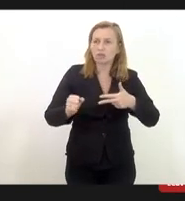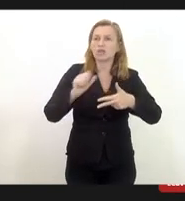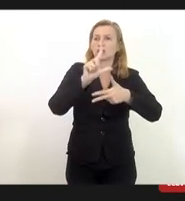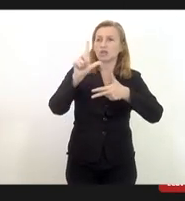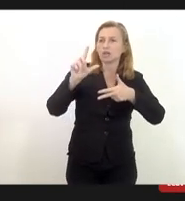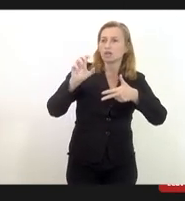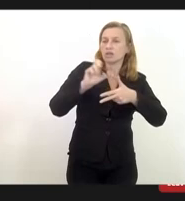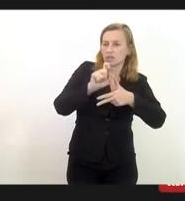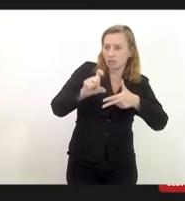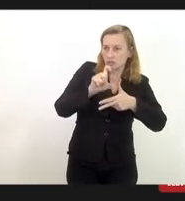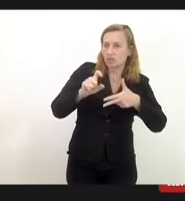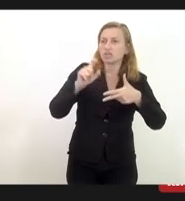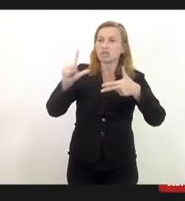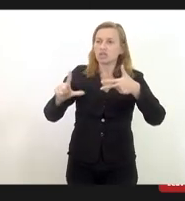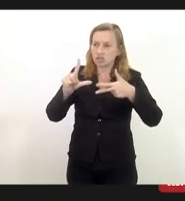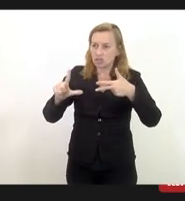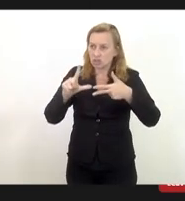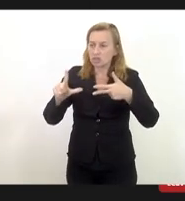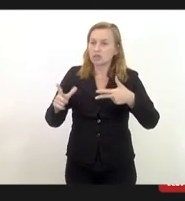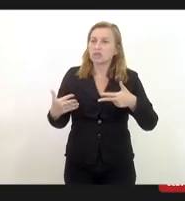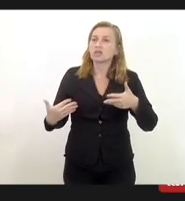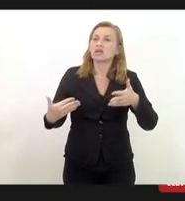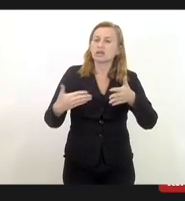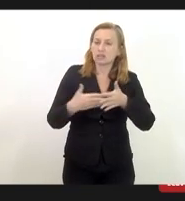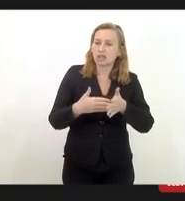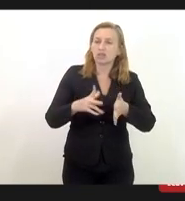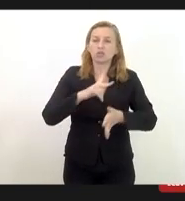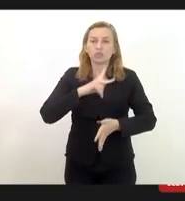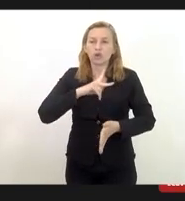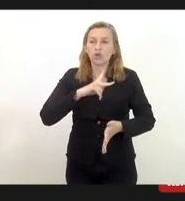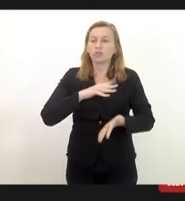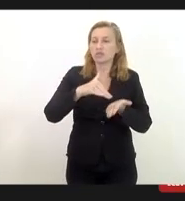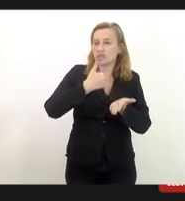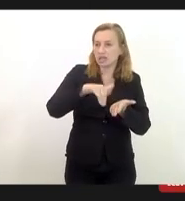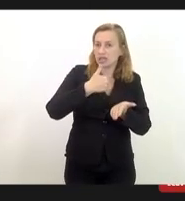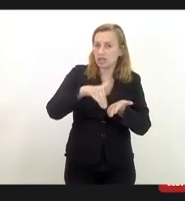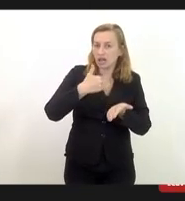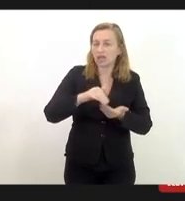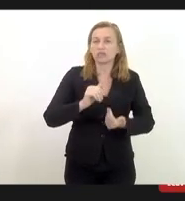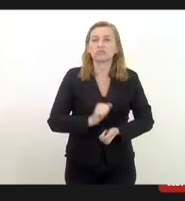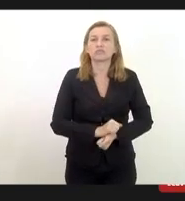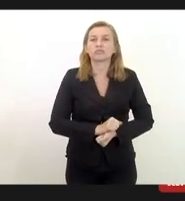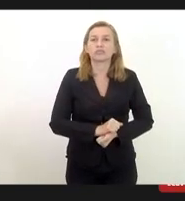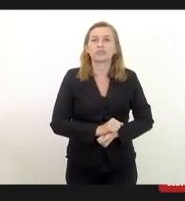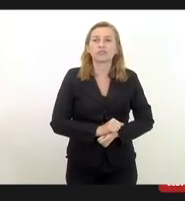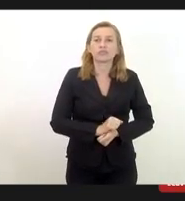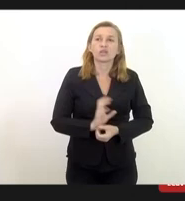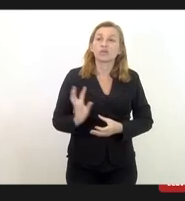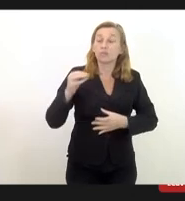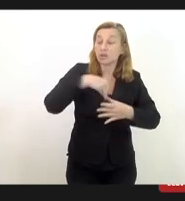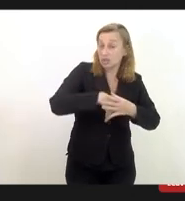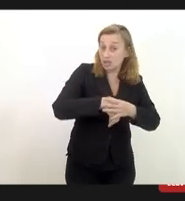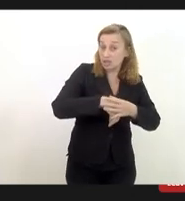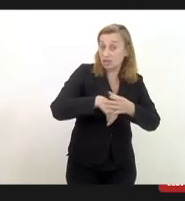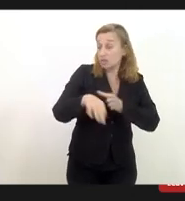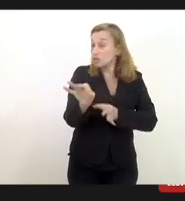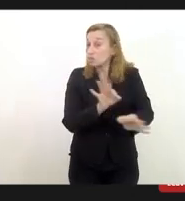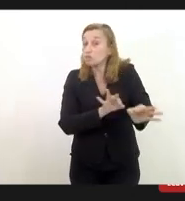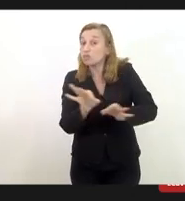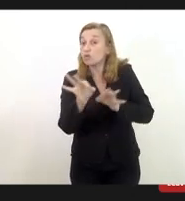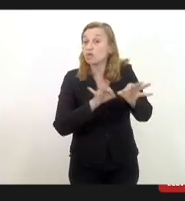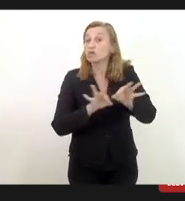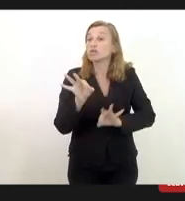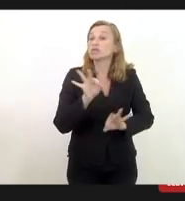executivo e até do próprio secretário continuamente, da implantação desse programa.